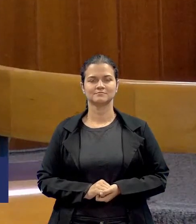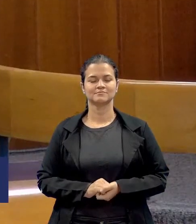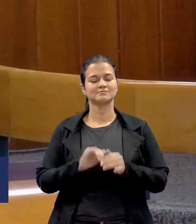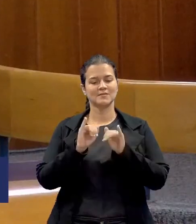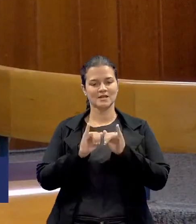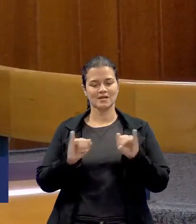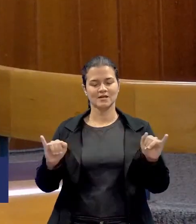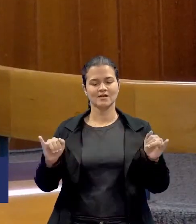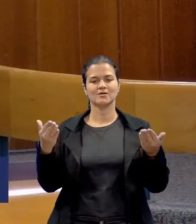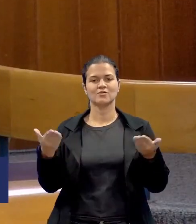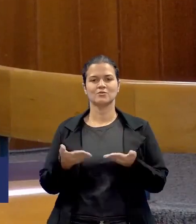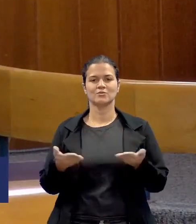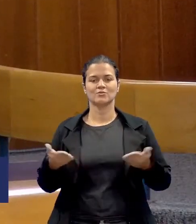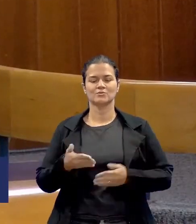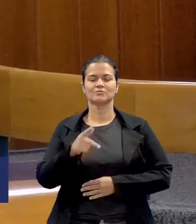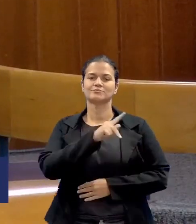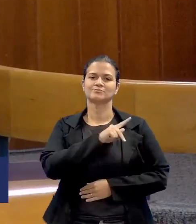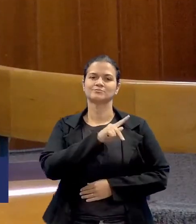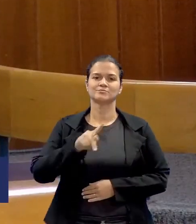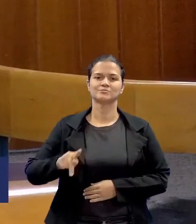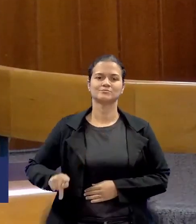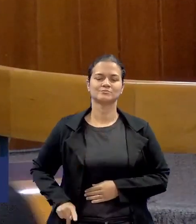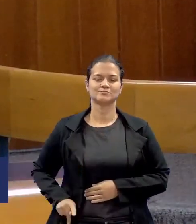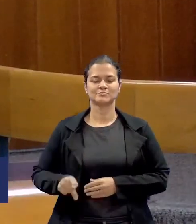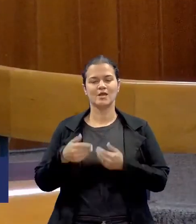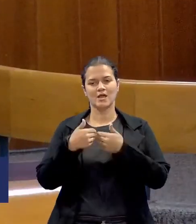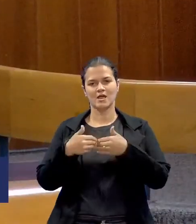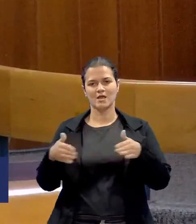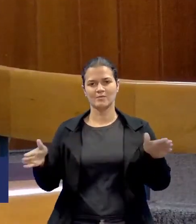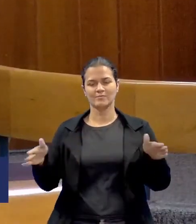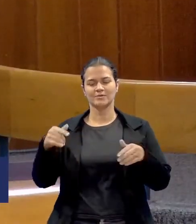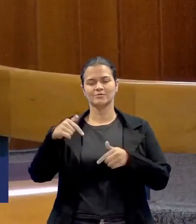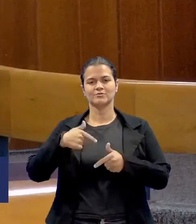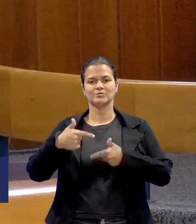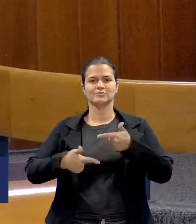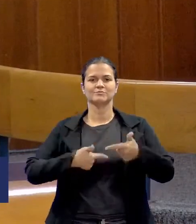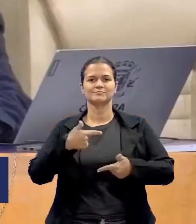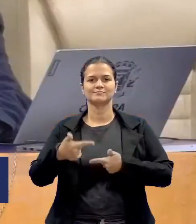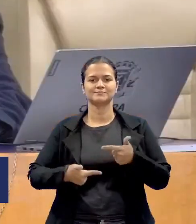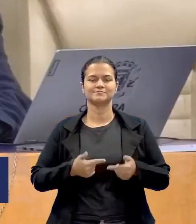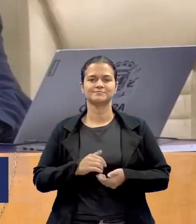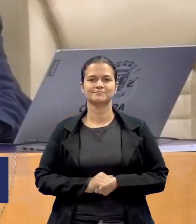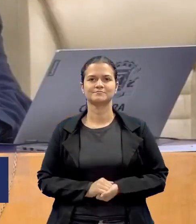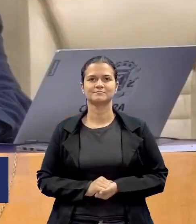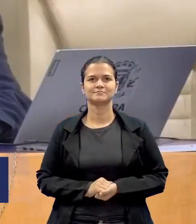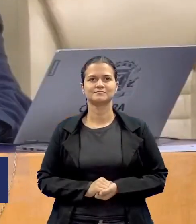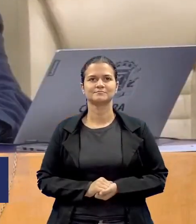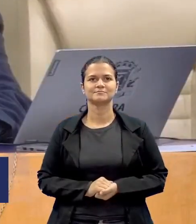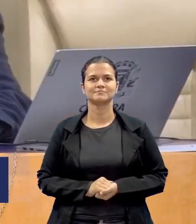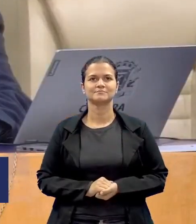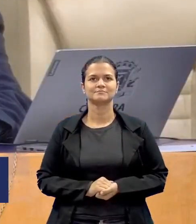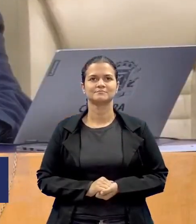Anunciamos a palavra do presidente para a abertura dos trabalhos.